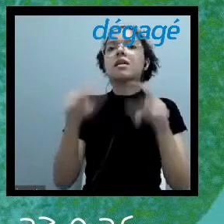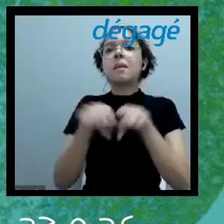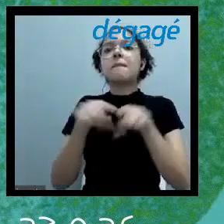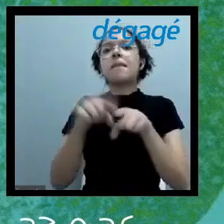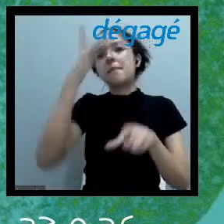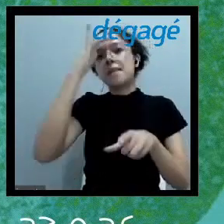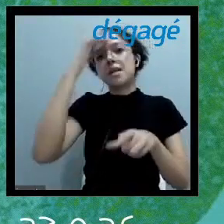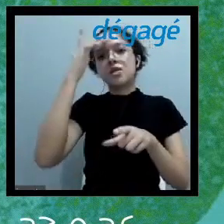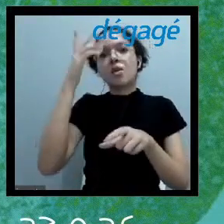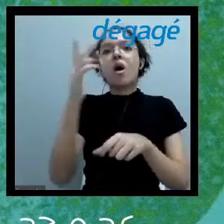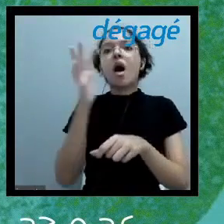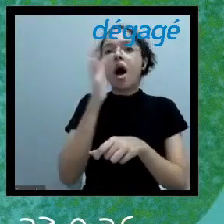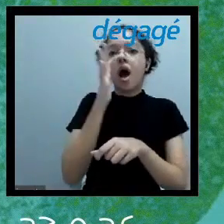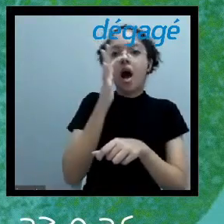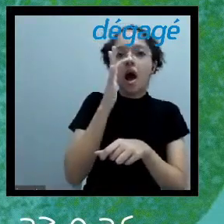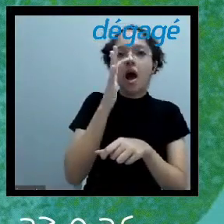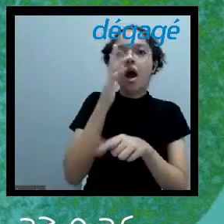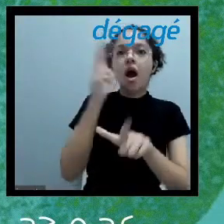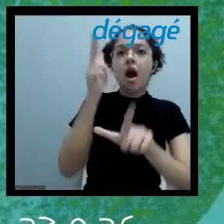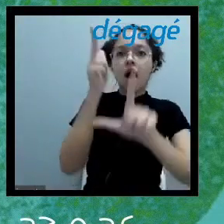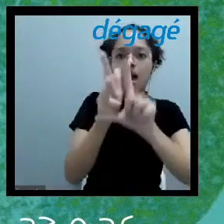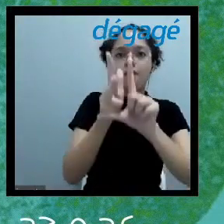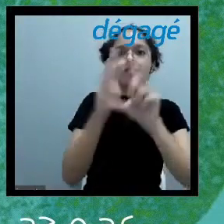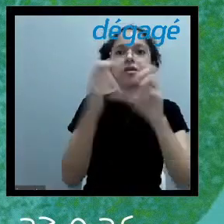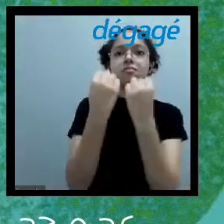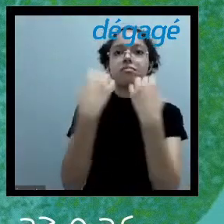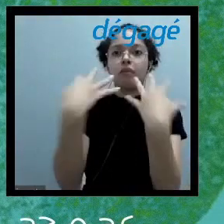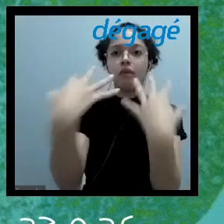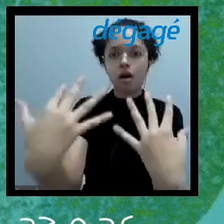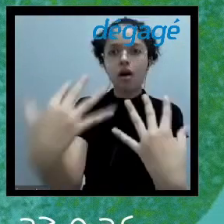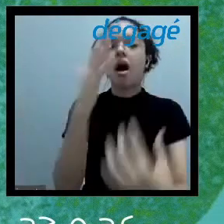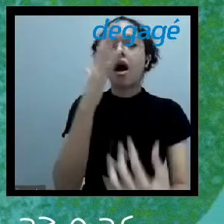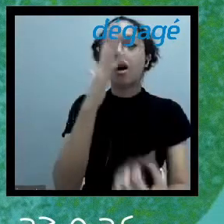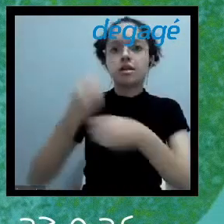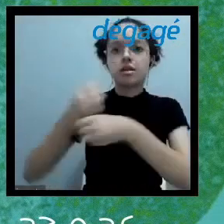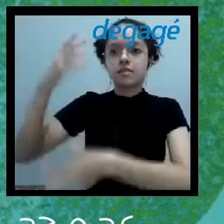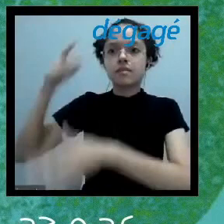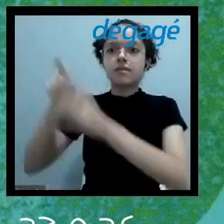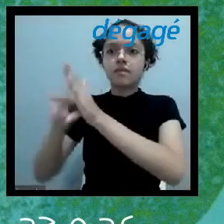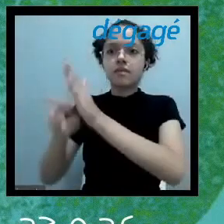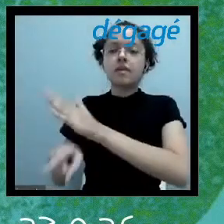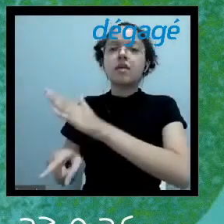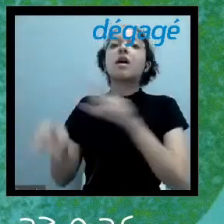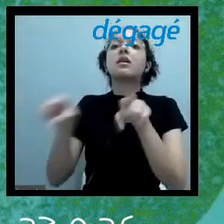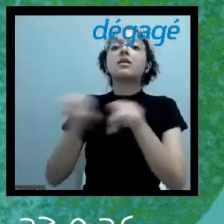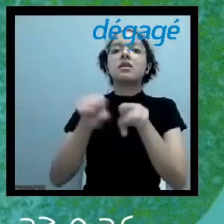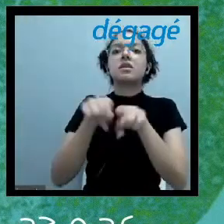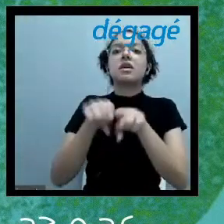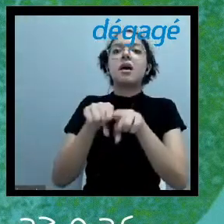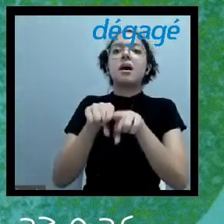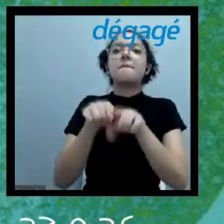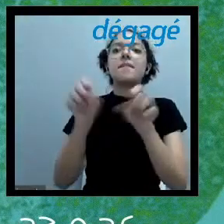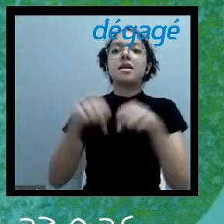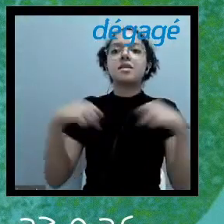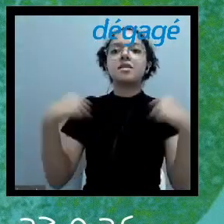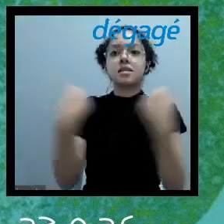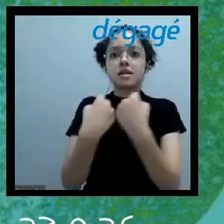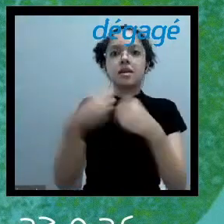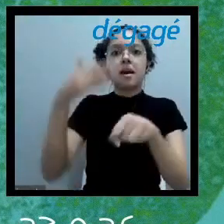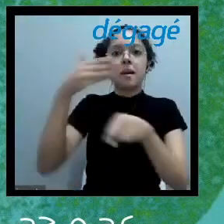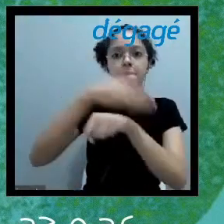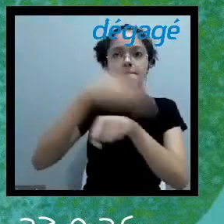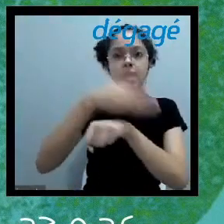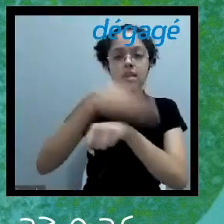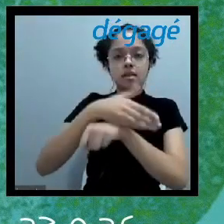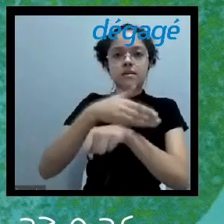participando, estiveram aqui conosco todas essas 3 noites, e a todos que fizeram o nosso seminário uma ação participativa.